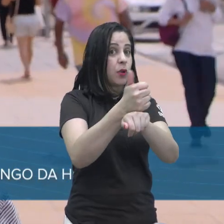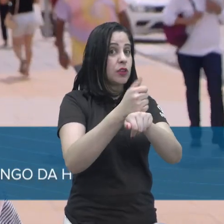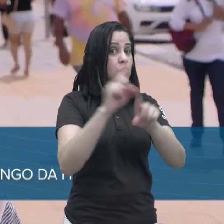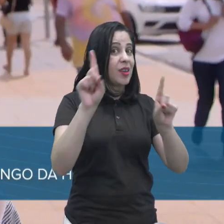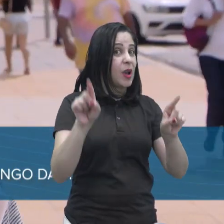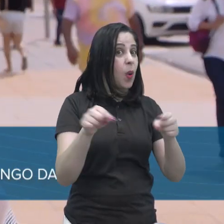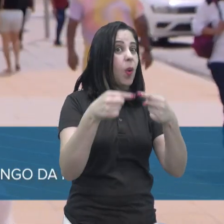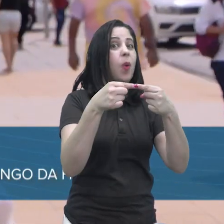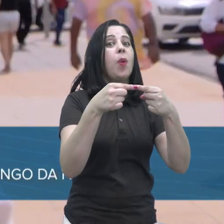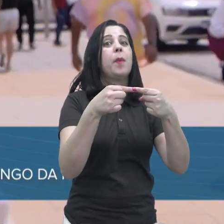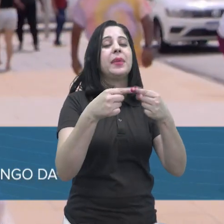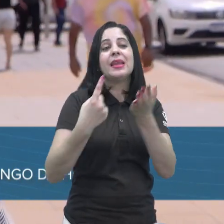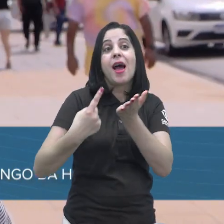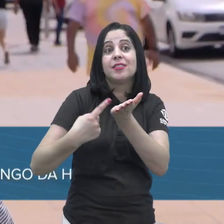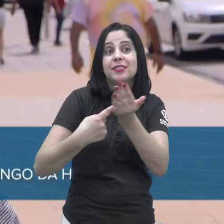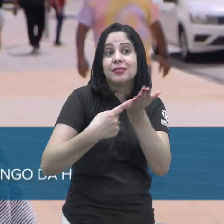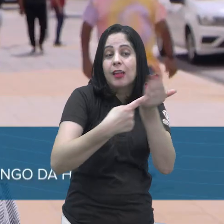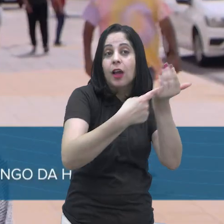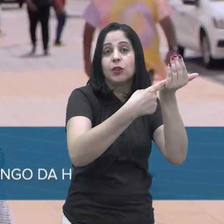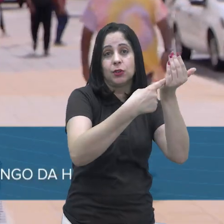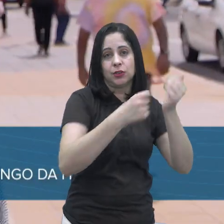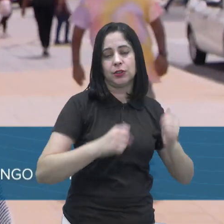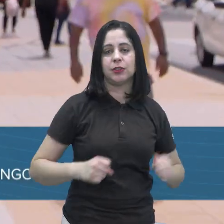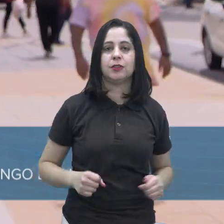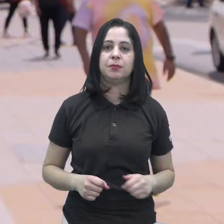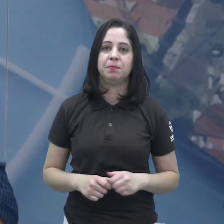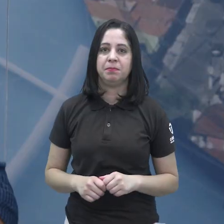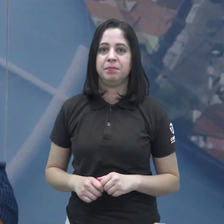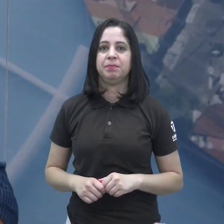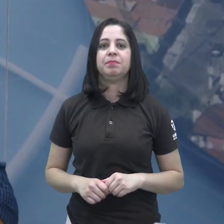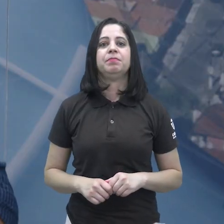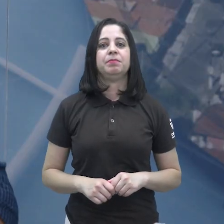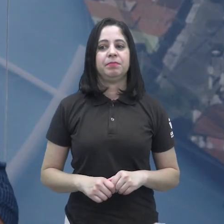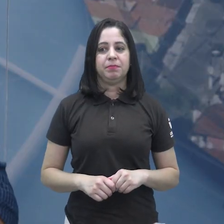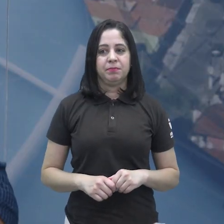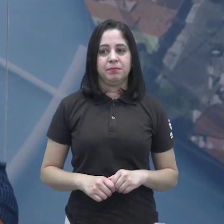estão ligadas a essa questão de informação de tecnologia.